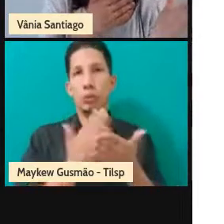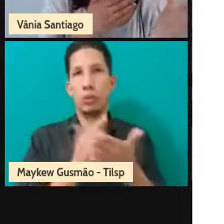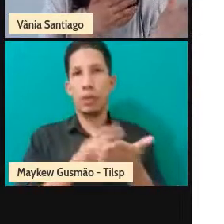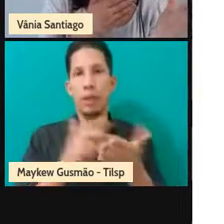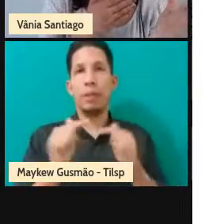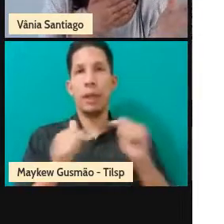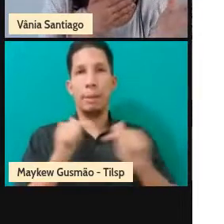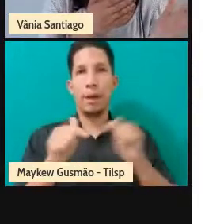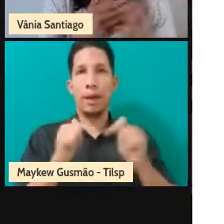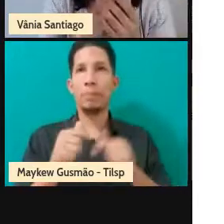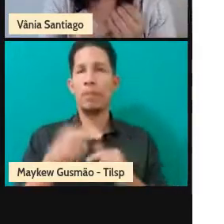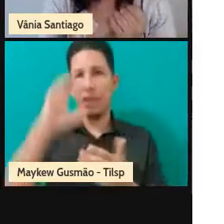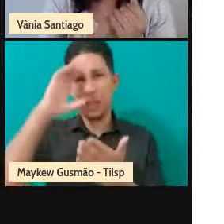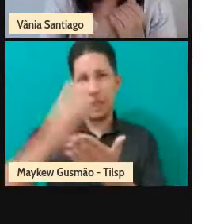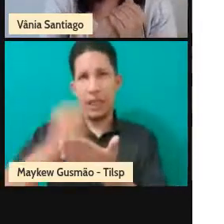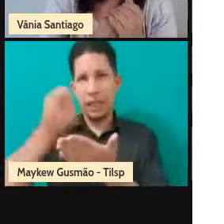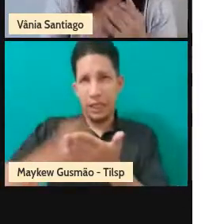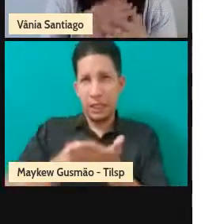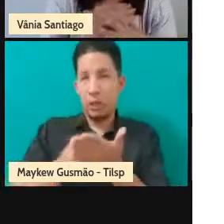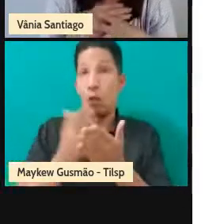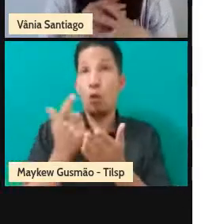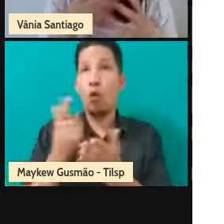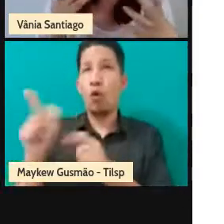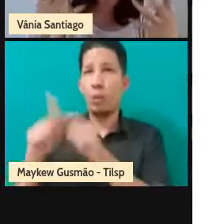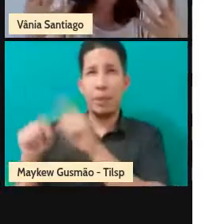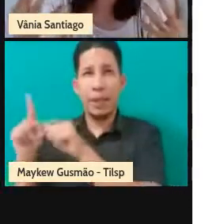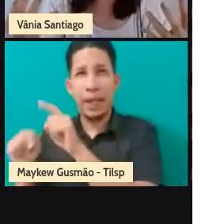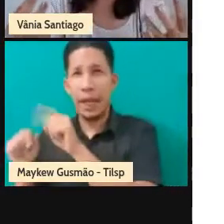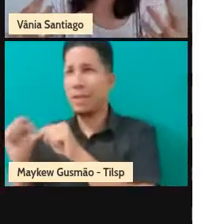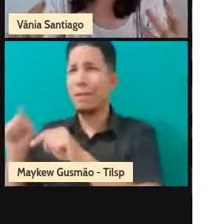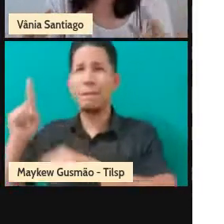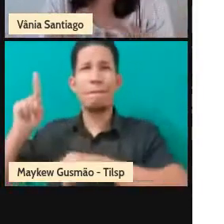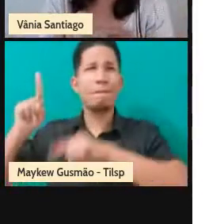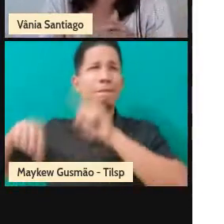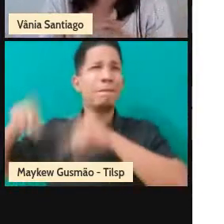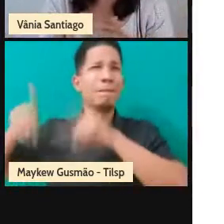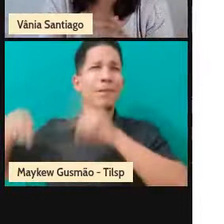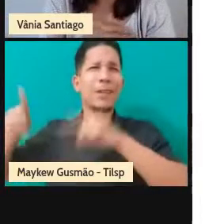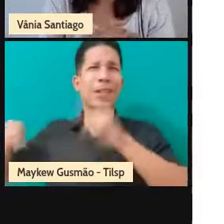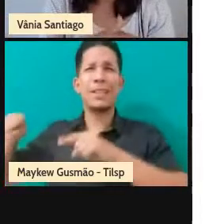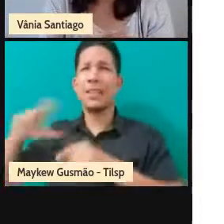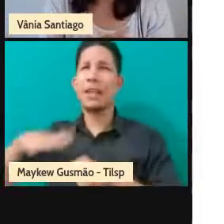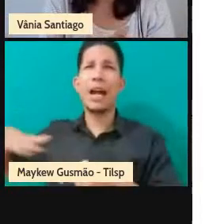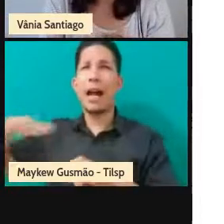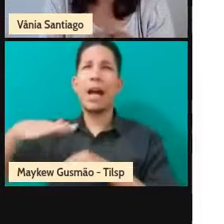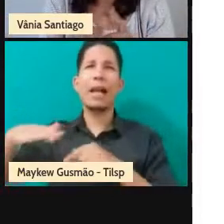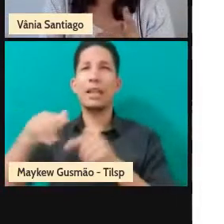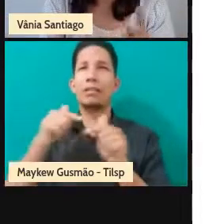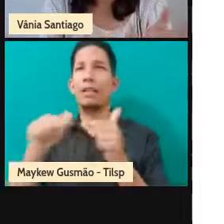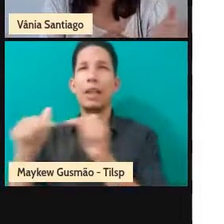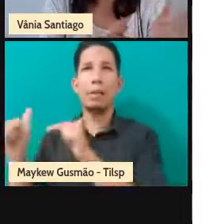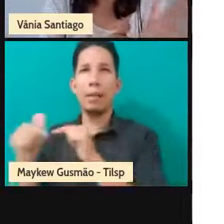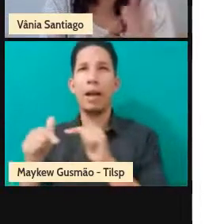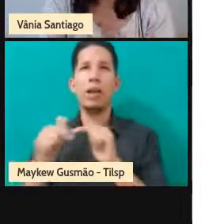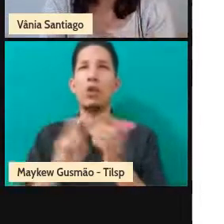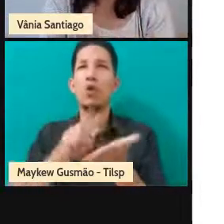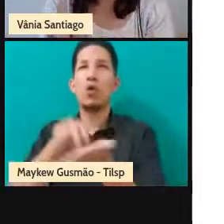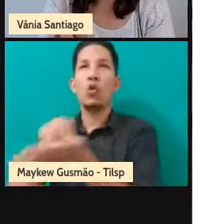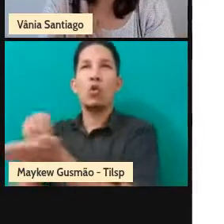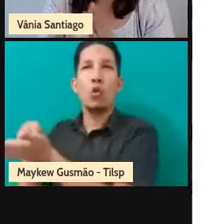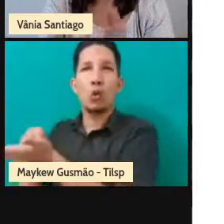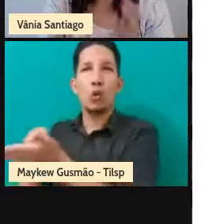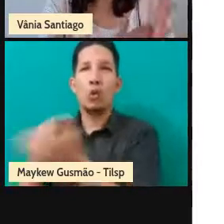das teses e dissertações, a gente tem uma variedade muito maior de campos de atuação e de lugares sociais